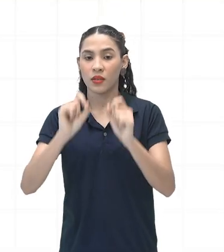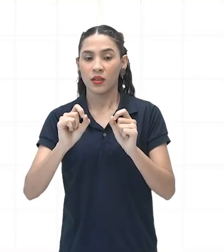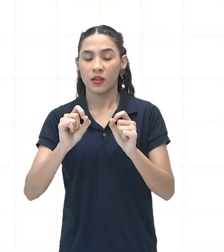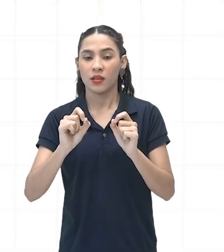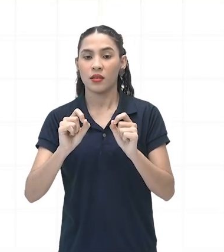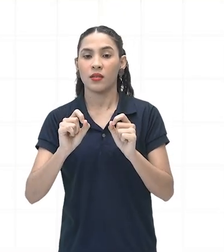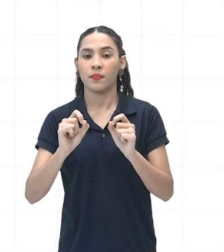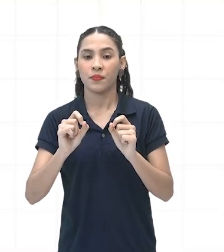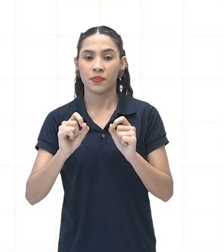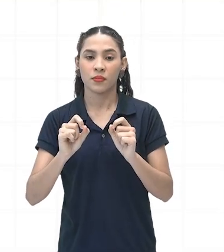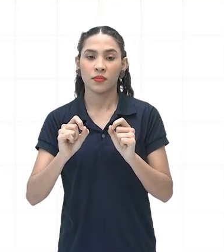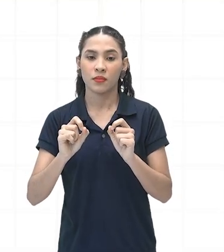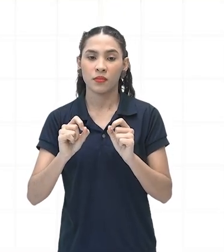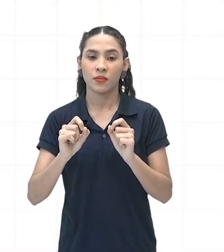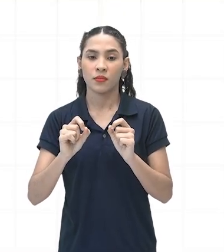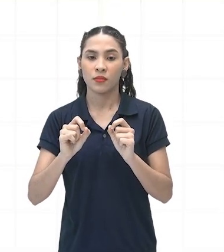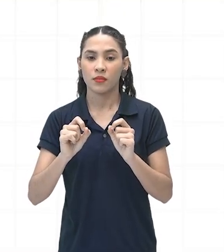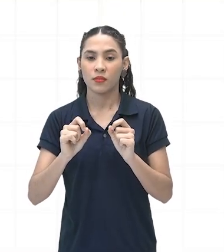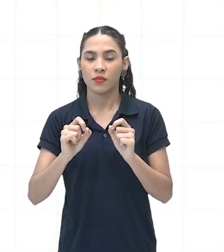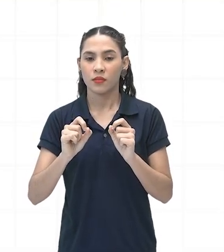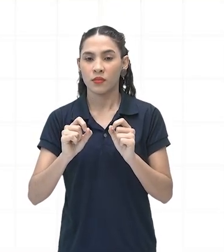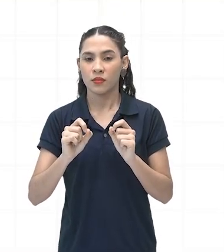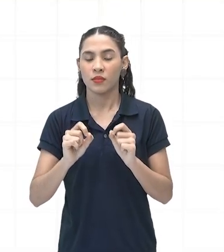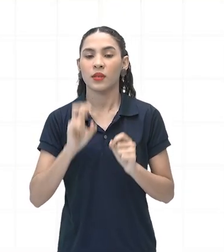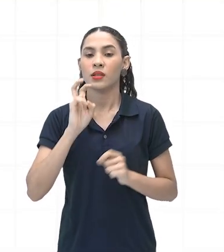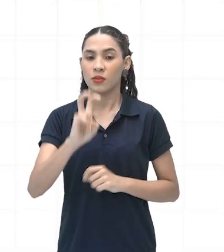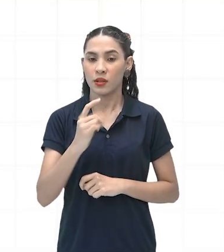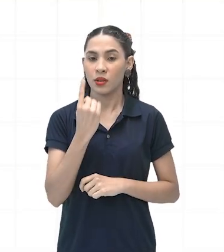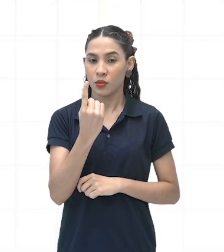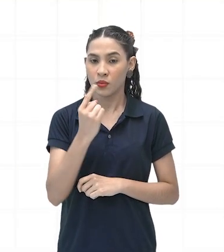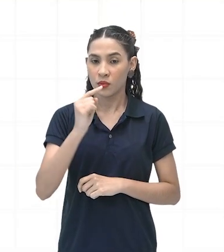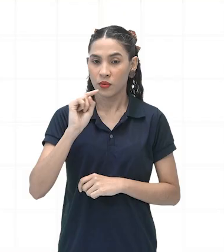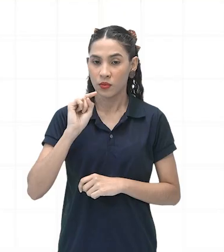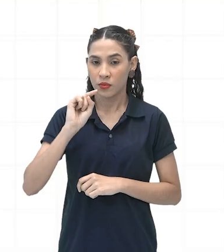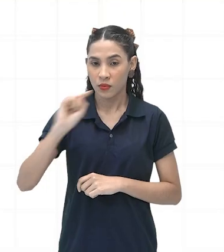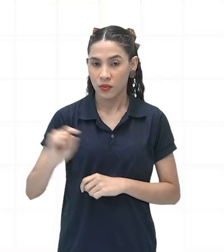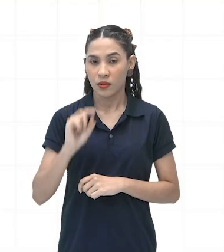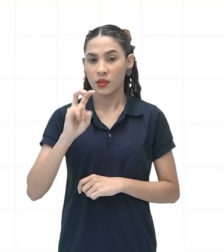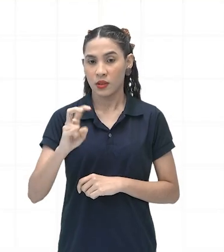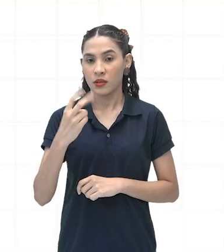é exatamente de R$